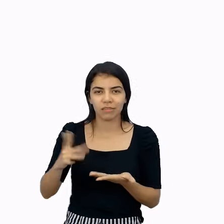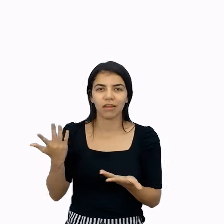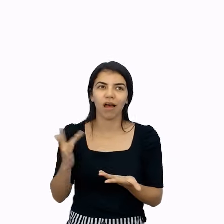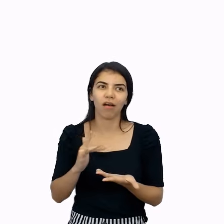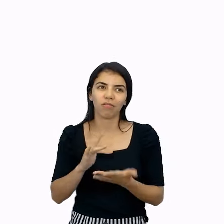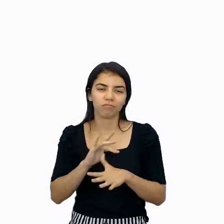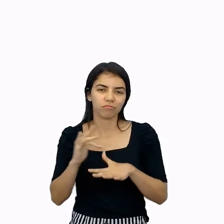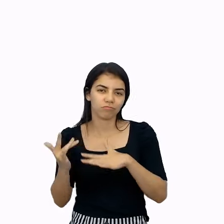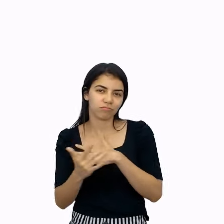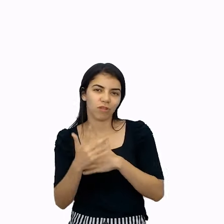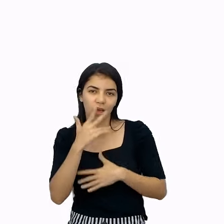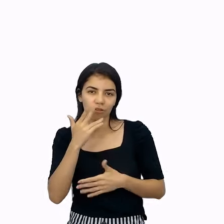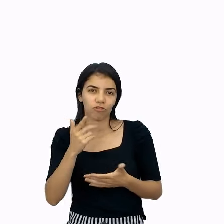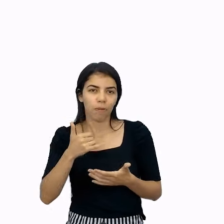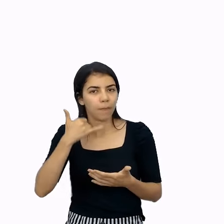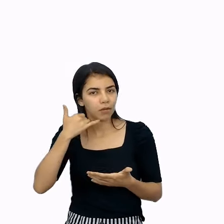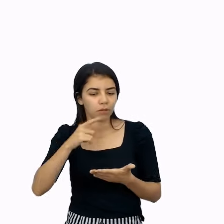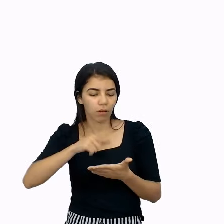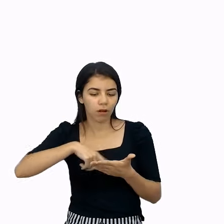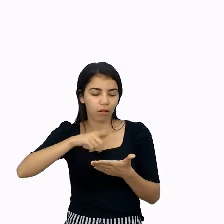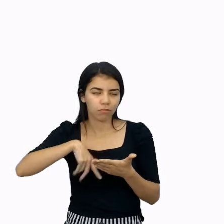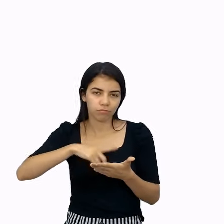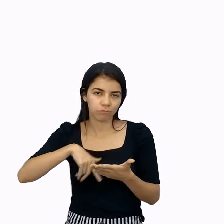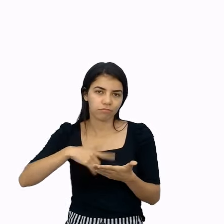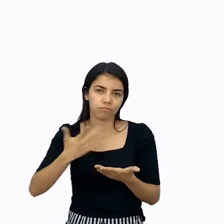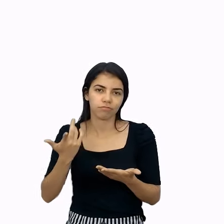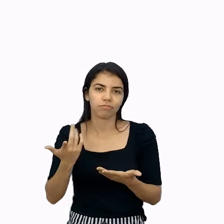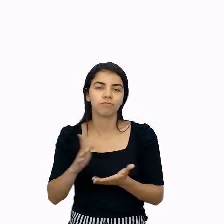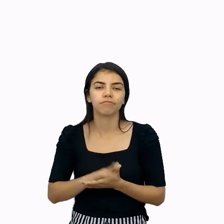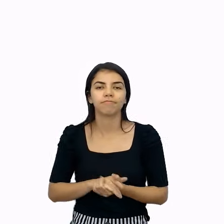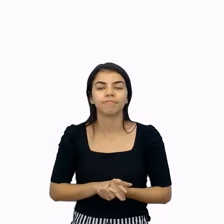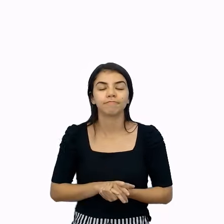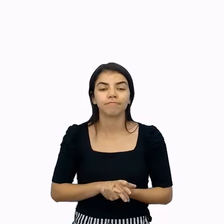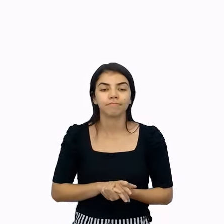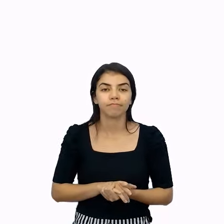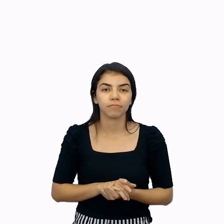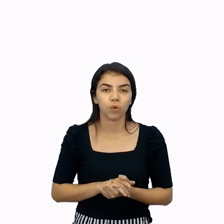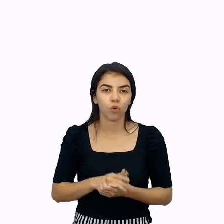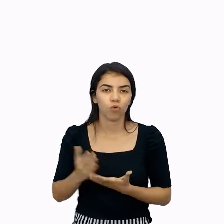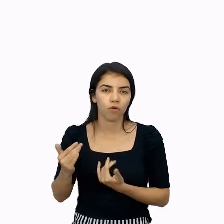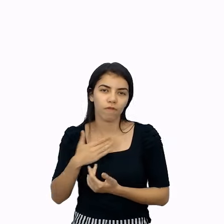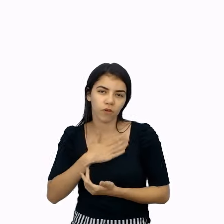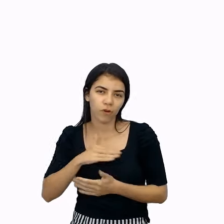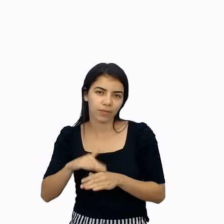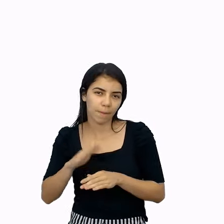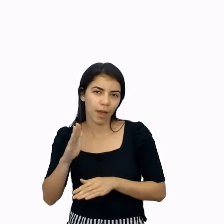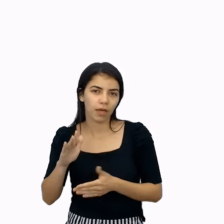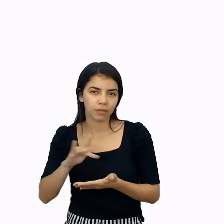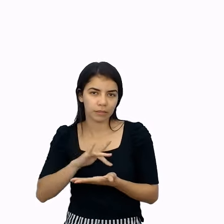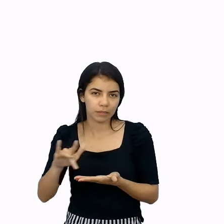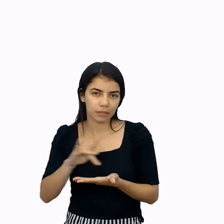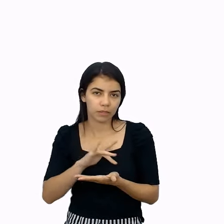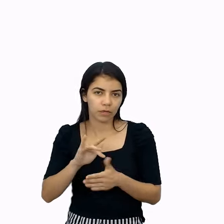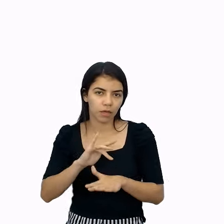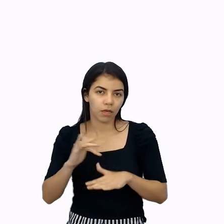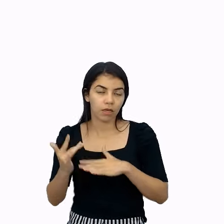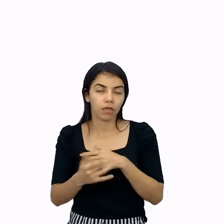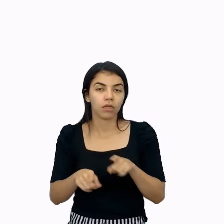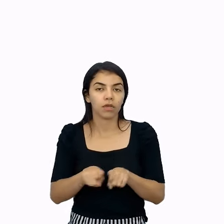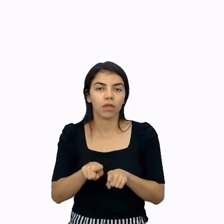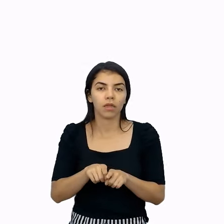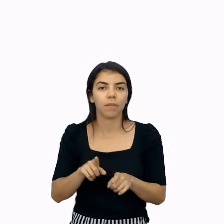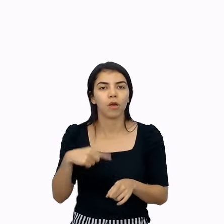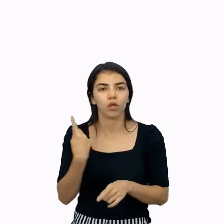podem ser lidos pelo próprio tablet, né, ou celular. Então, assim, é um outro momento em que também se